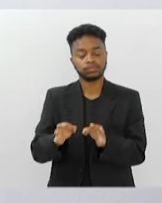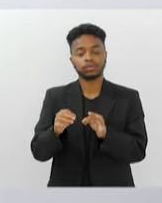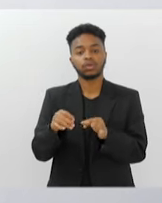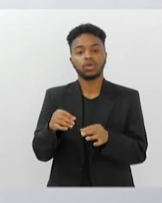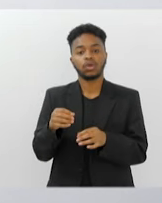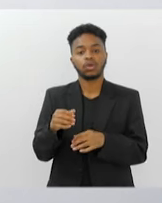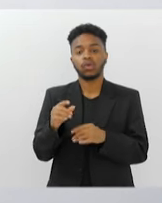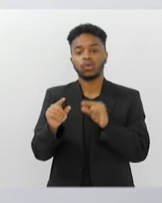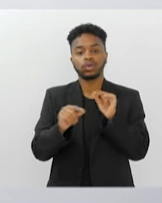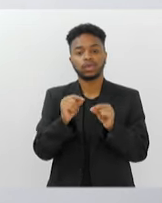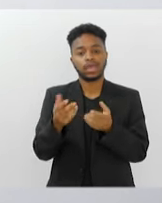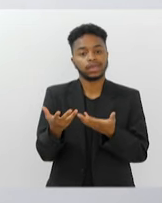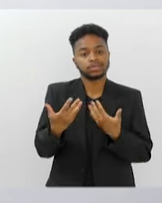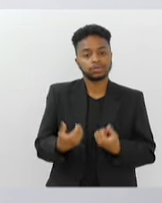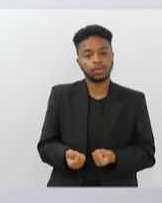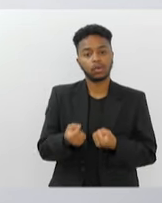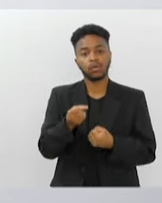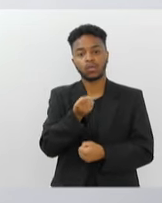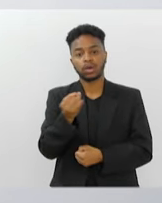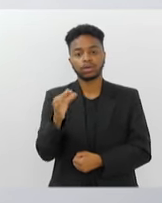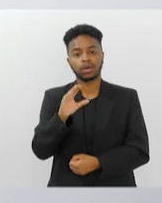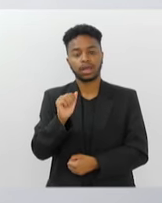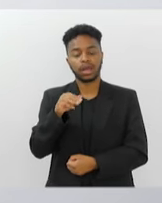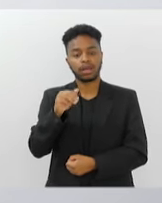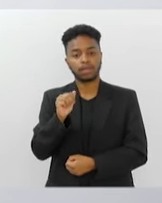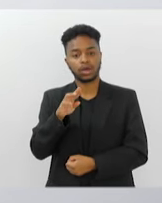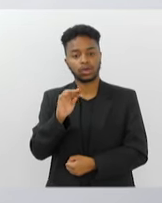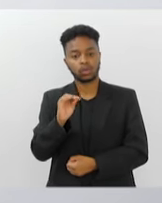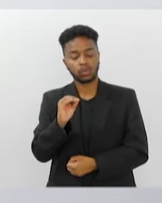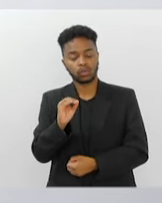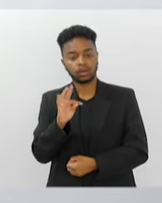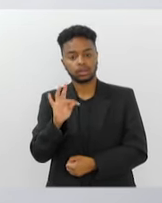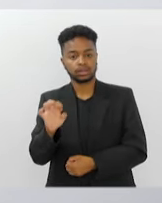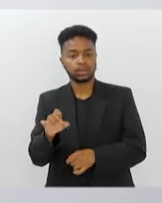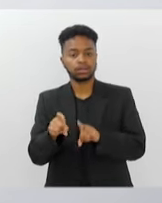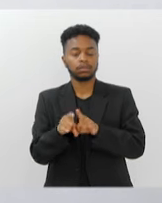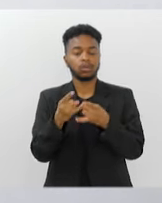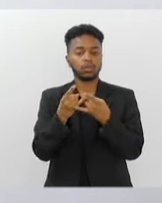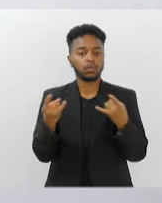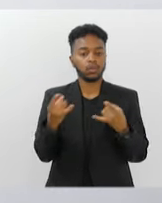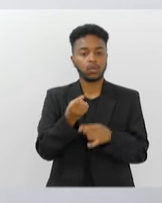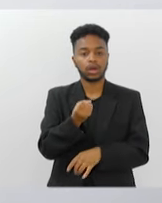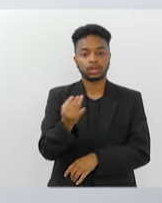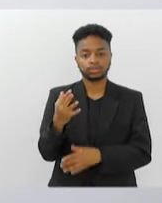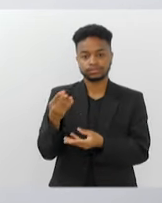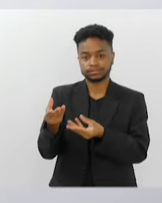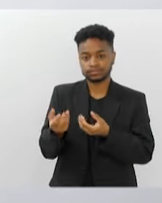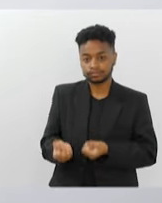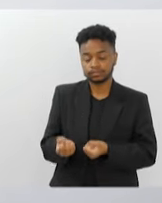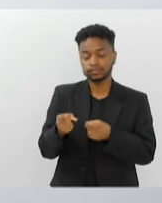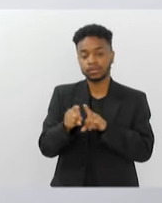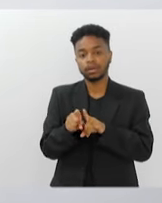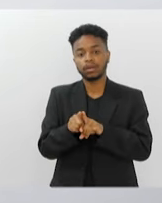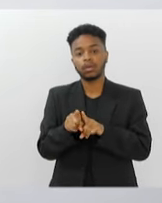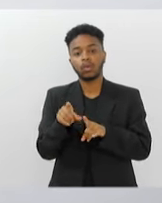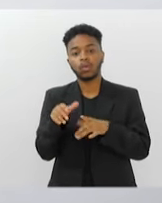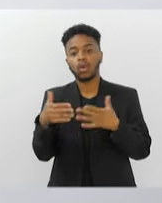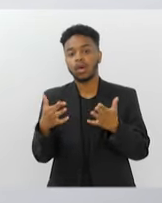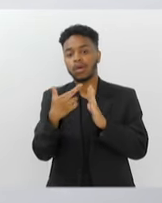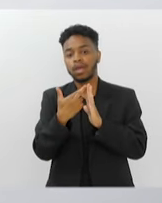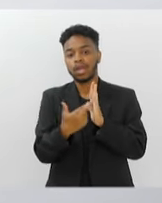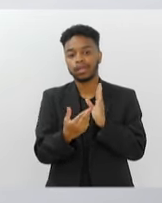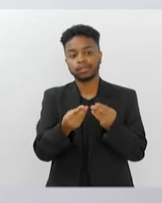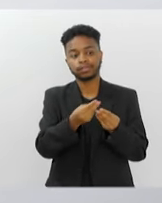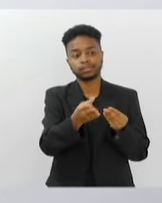contrapartida quantos camarotes quantos ingressos o governo do estado recebeu e qual o critério de distribuição